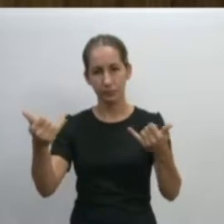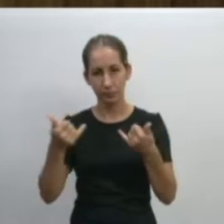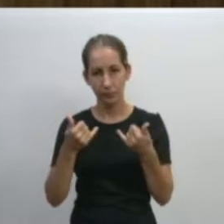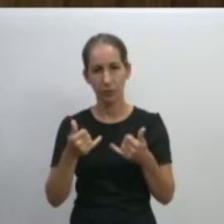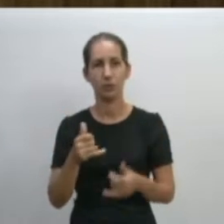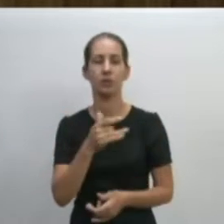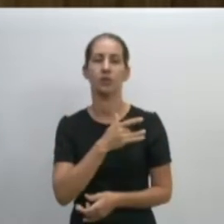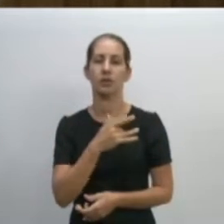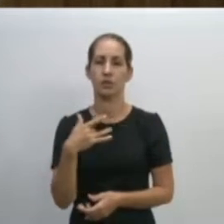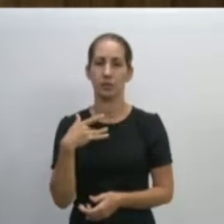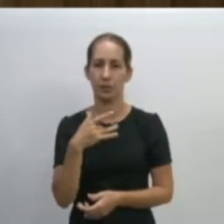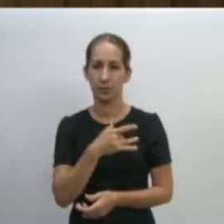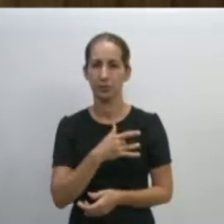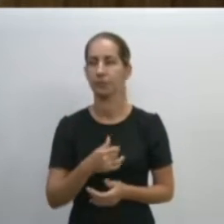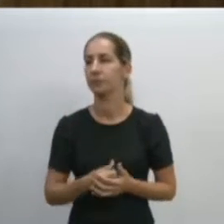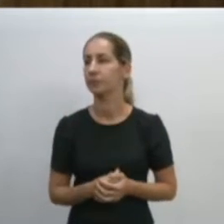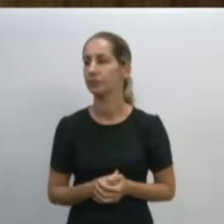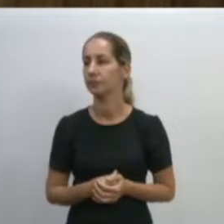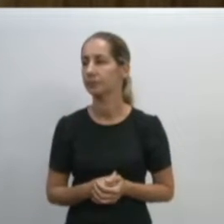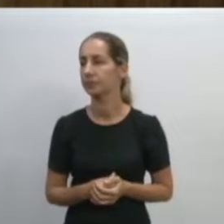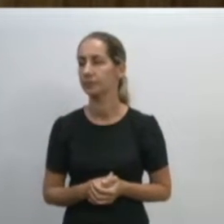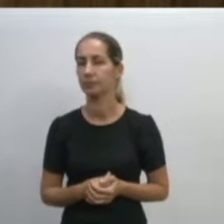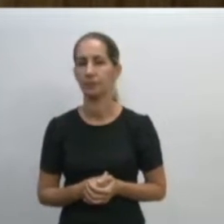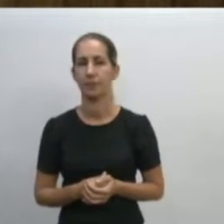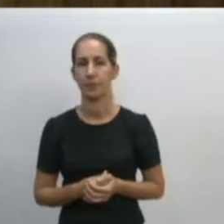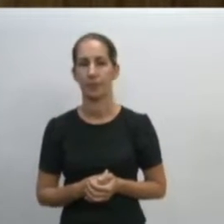de saúde. E